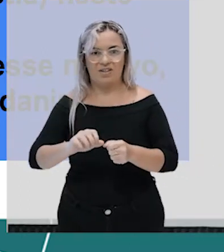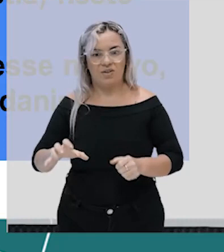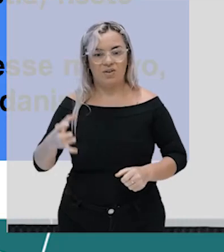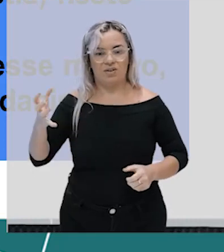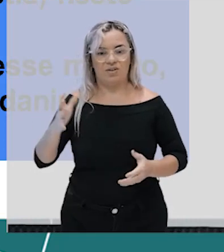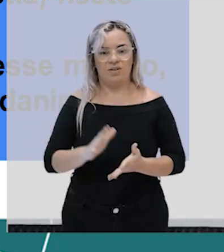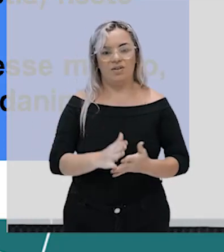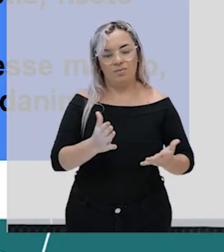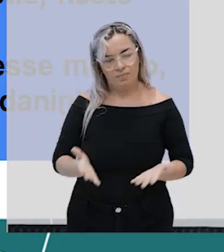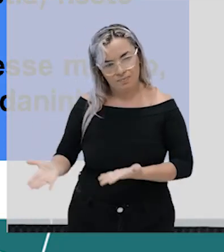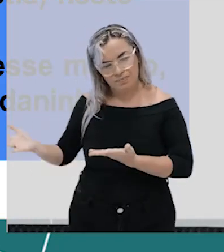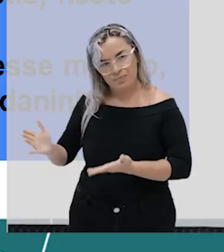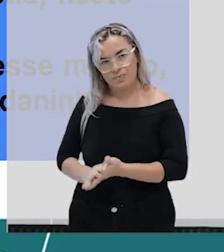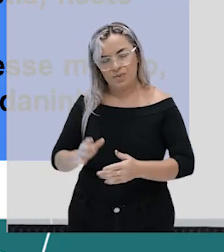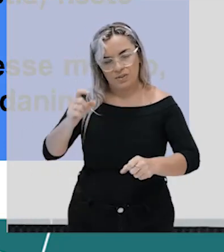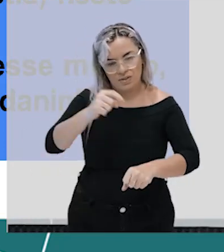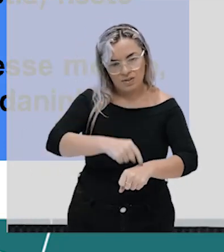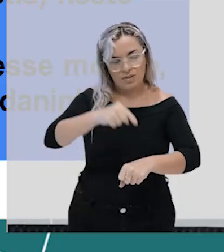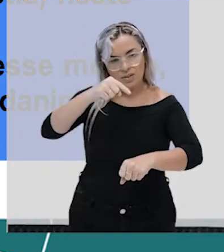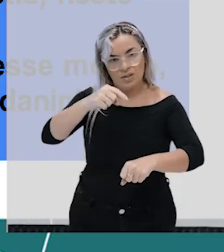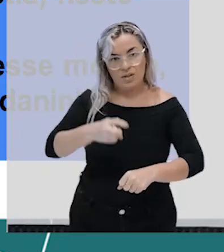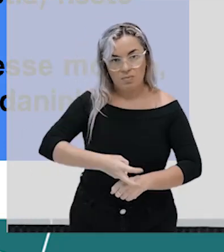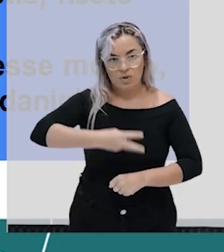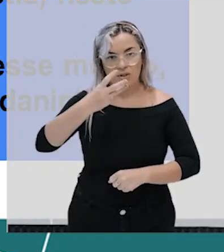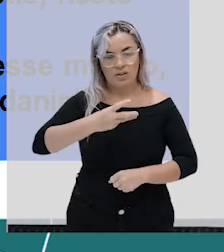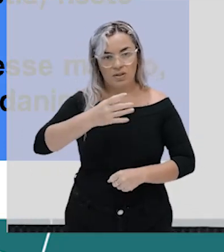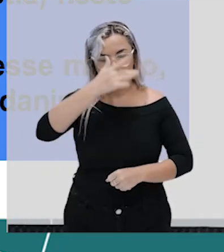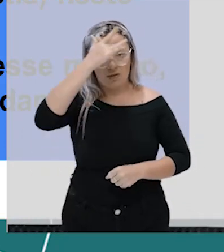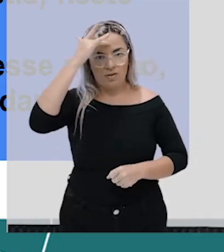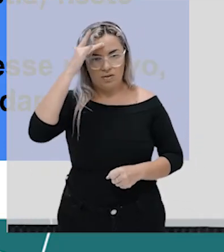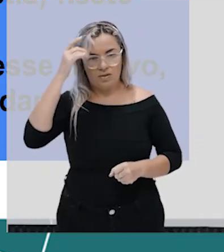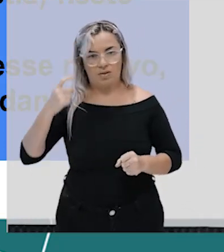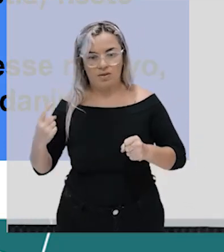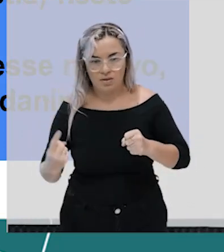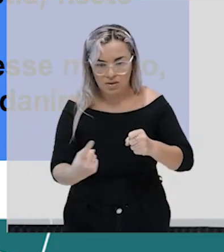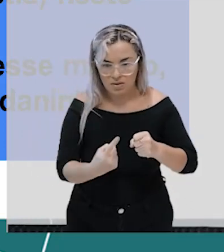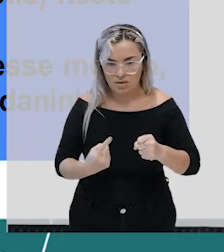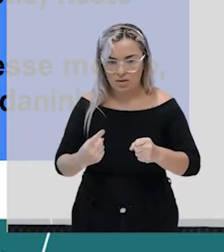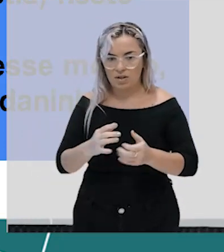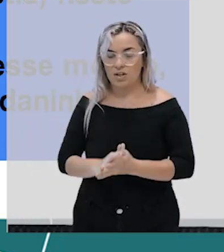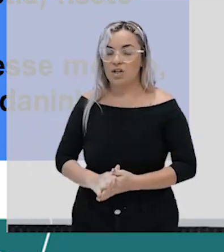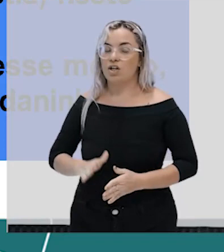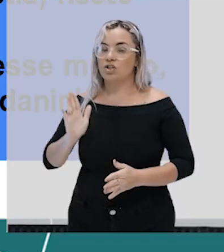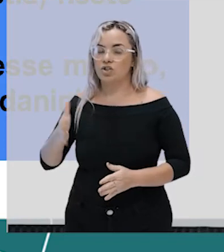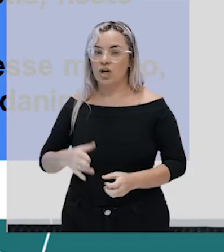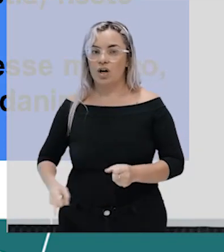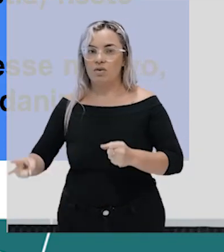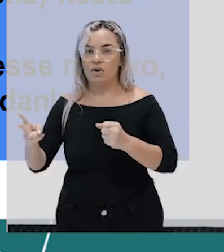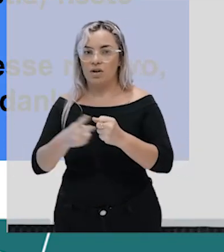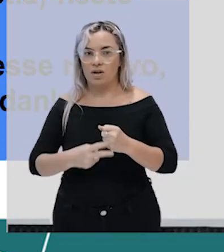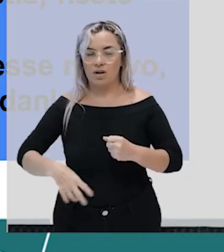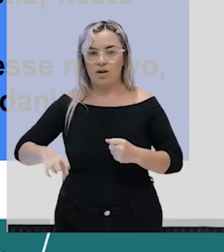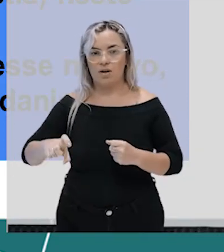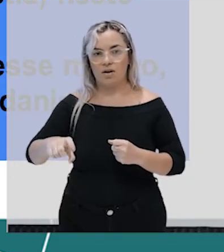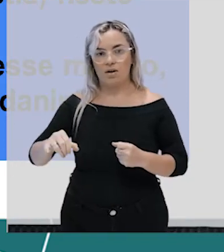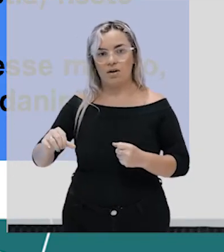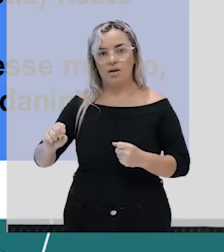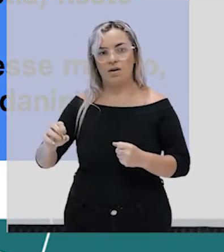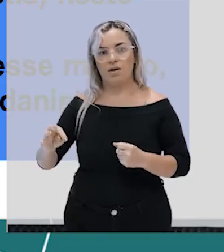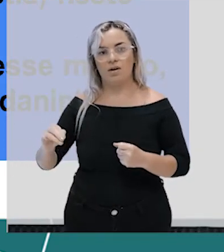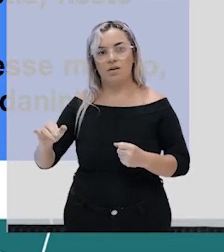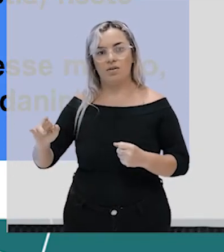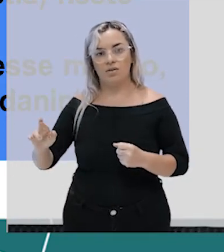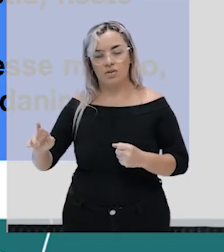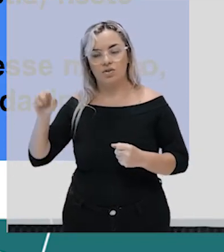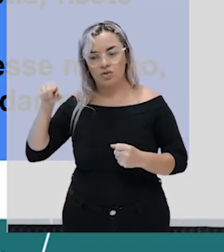ele vai indicar tempo, ele vai ficar na terceira pessoa do singular. E o verbo existir pode flexionar porque ele não é